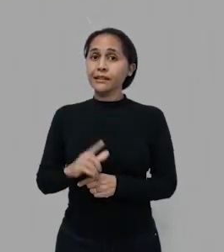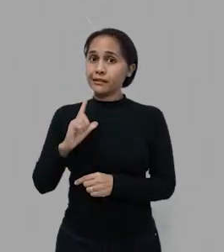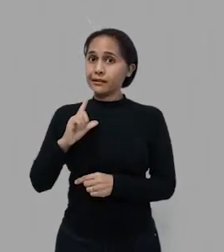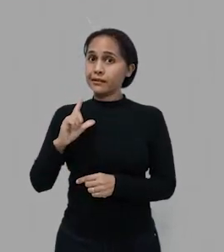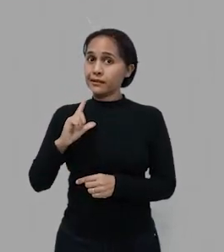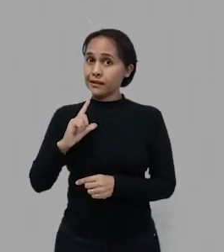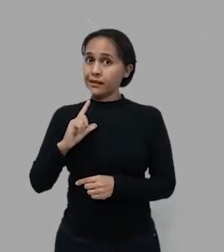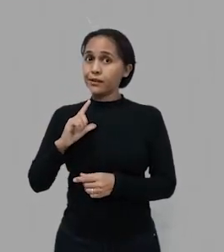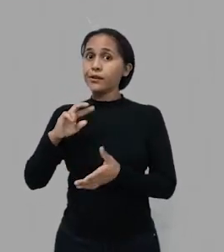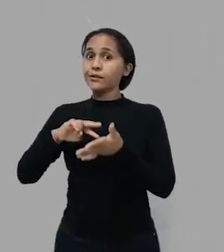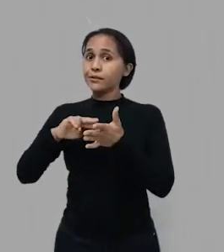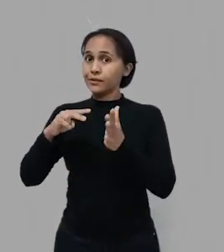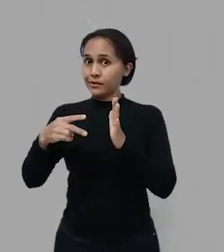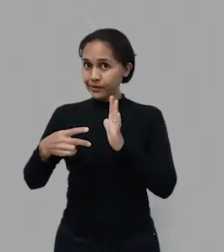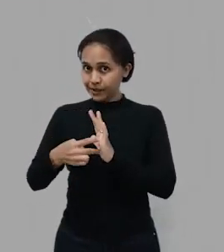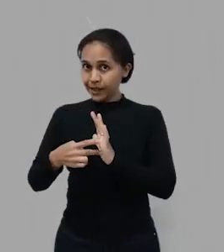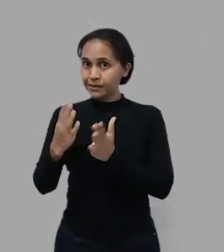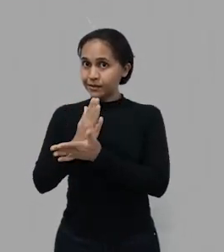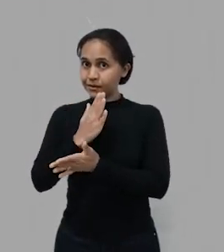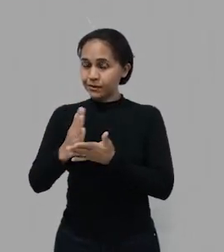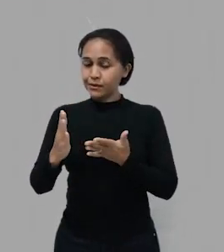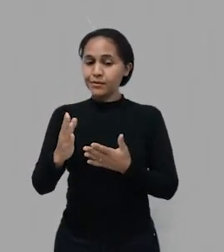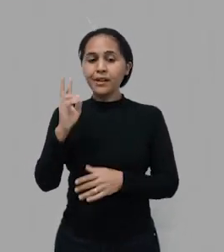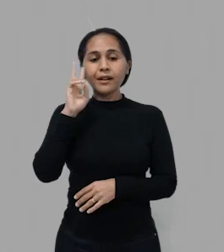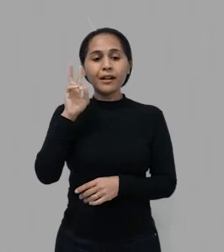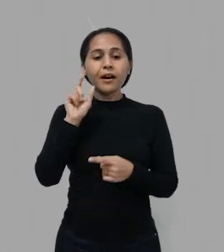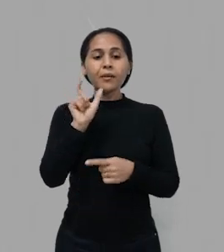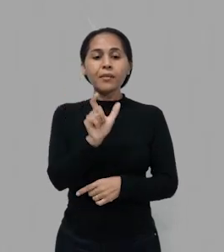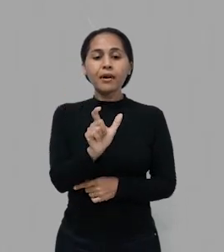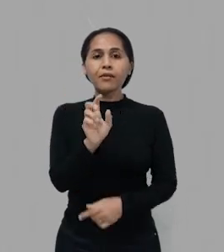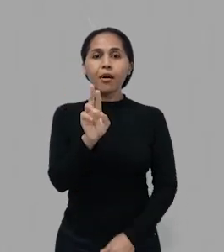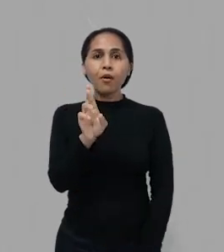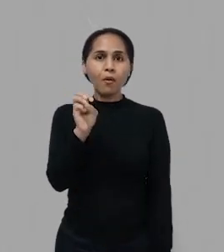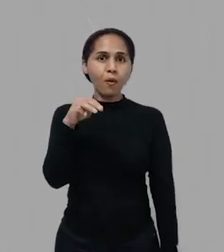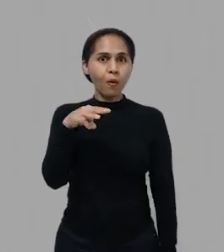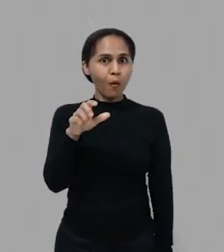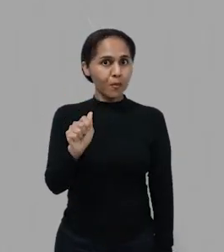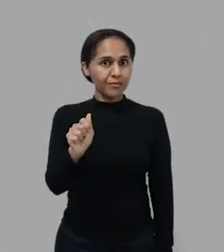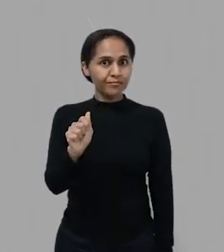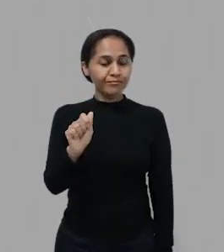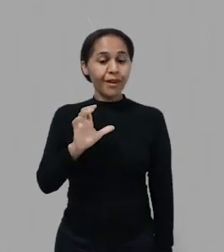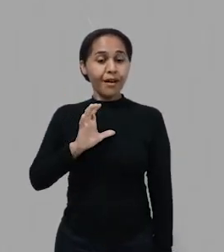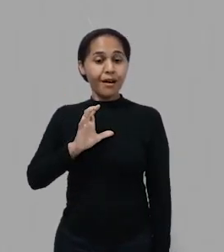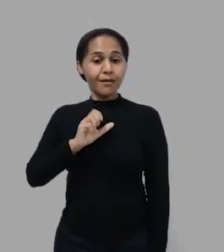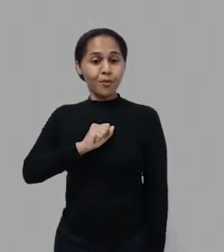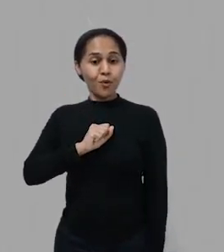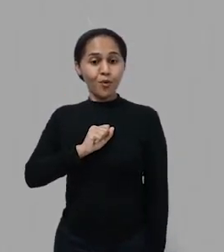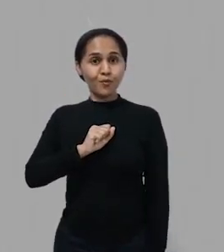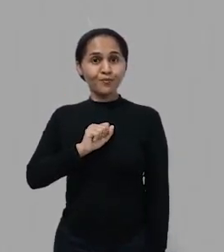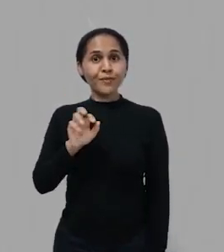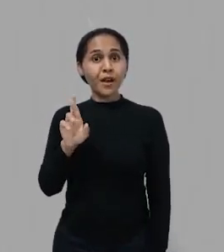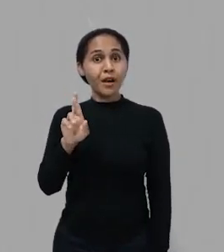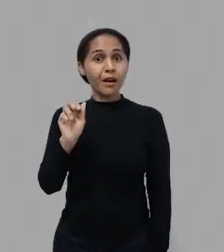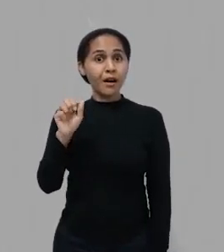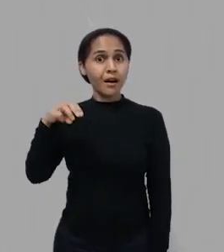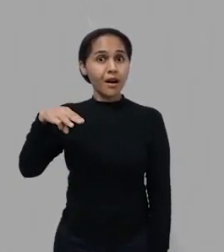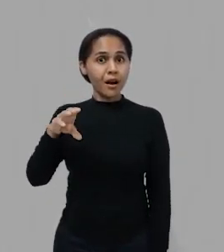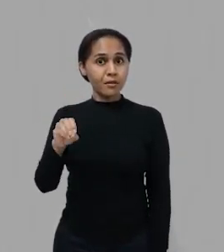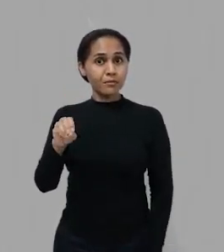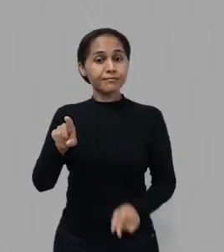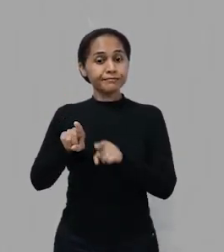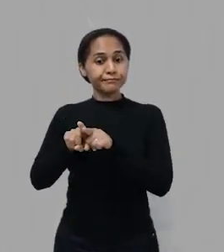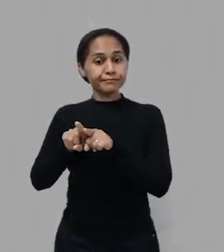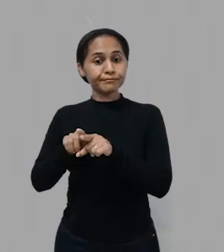sentido. A palavra Roma, né? A palavra amor, a palavra ramo, a palavra